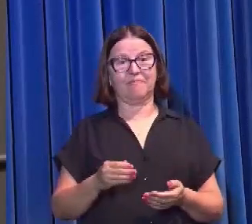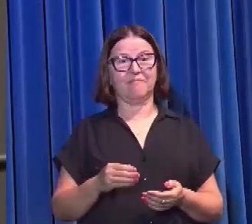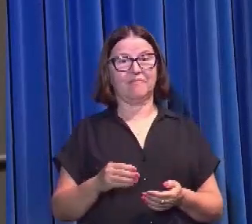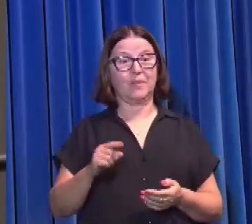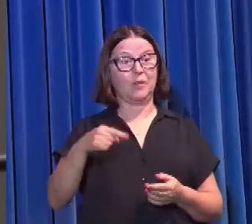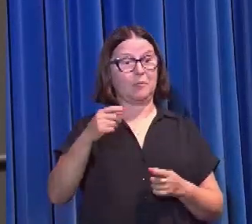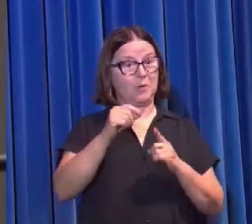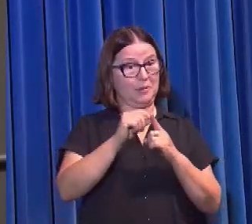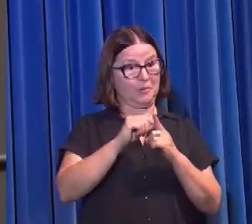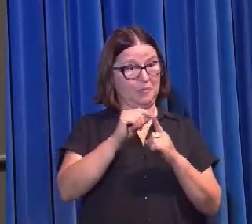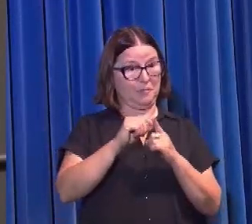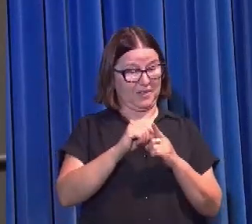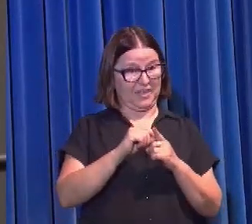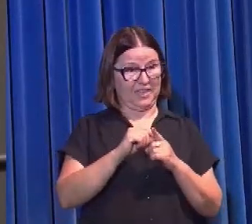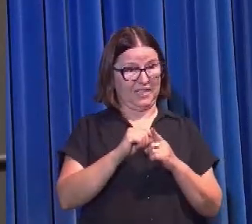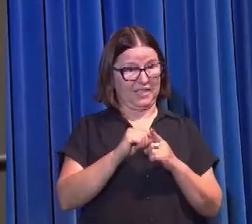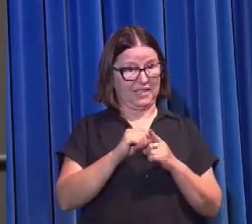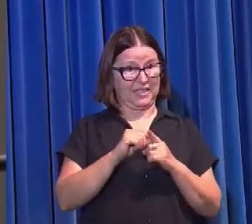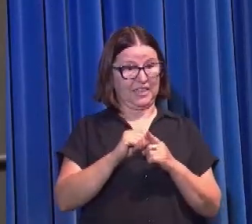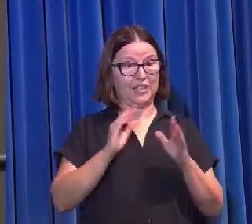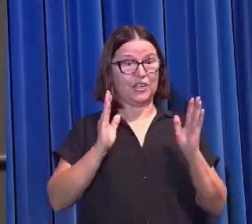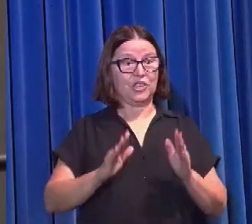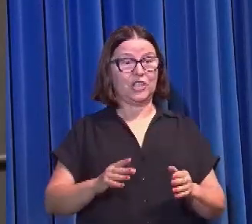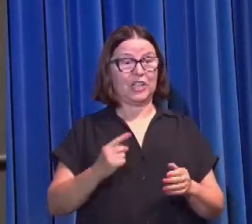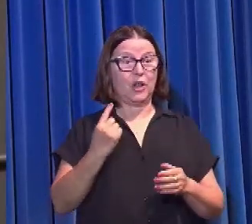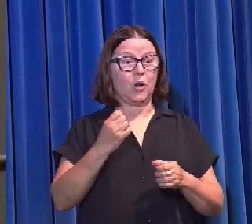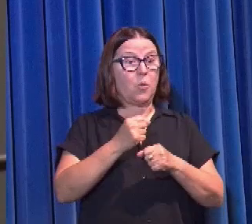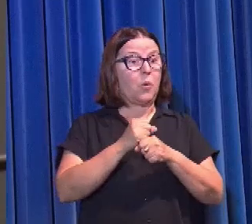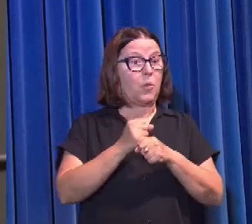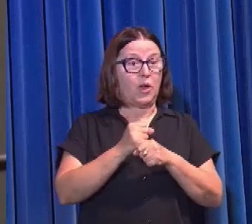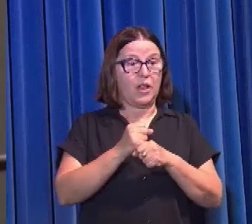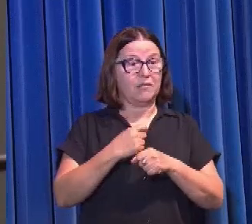ano que eu não venho à igreja com a minha família.